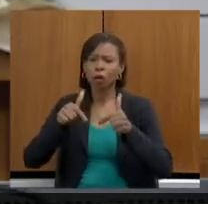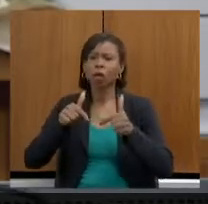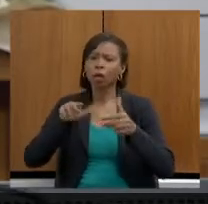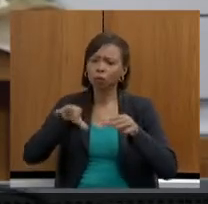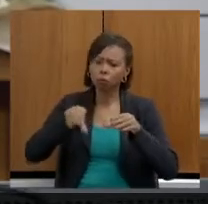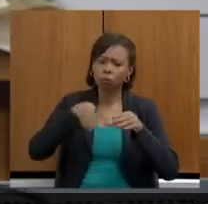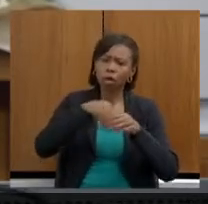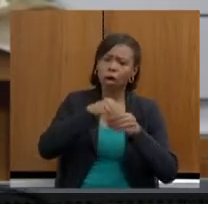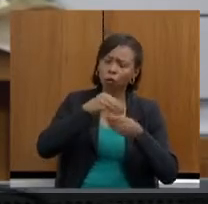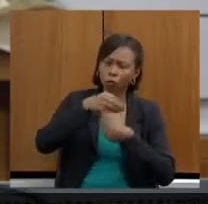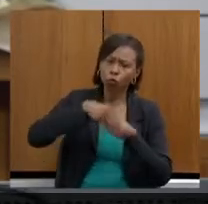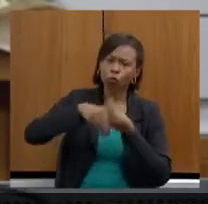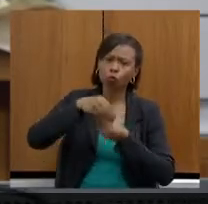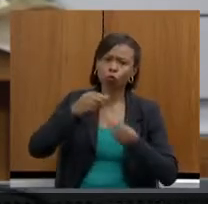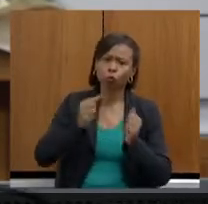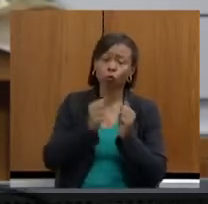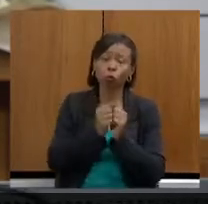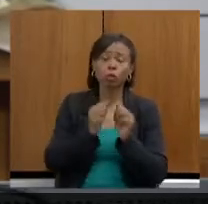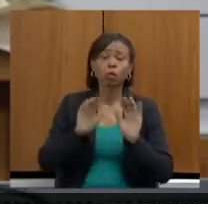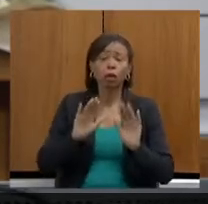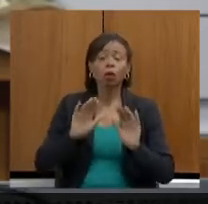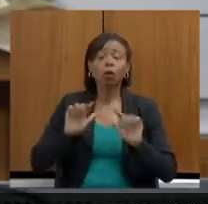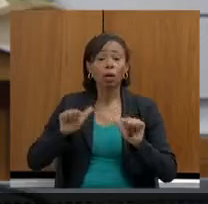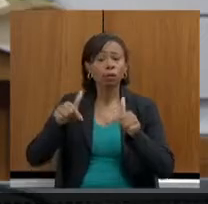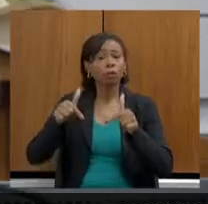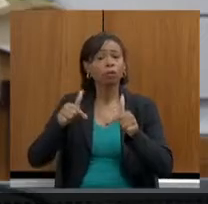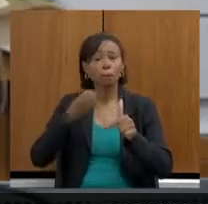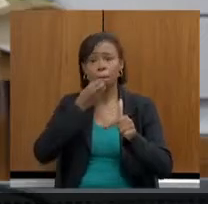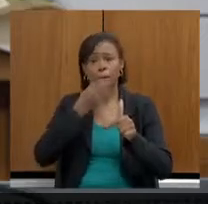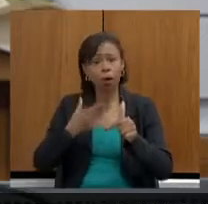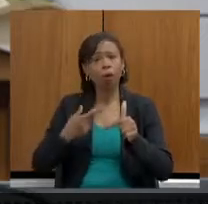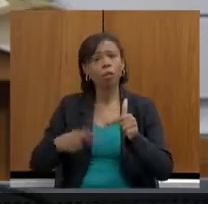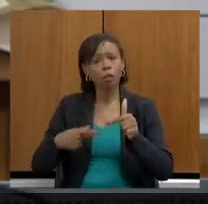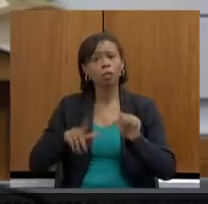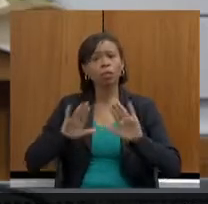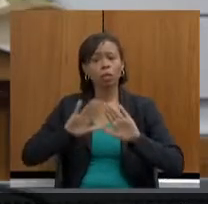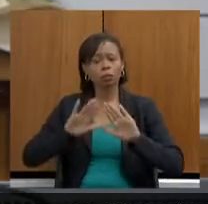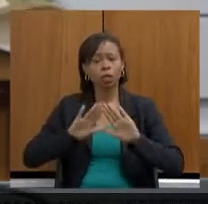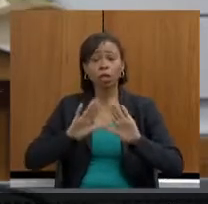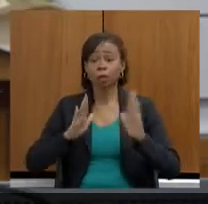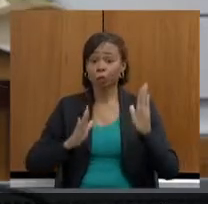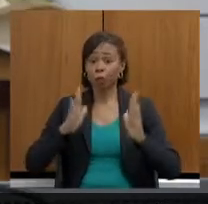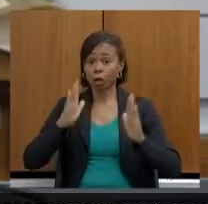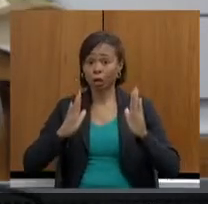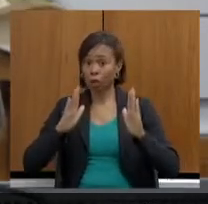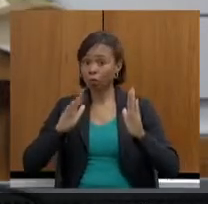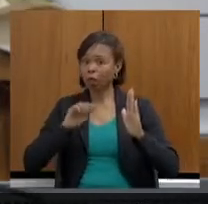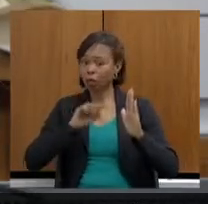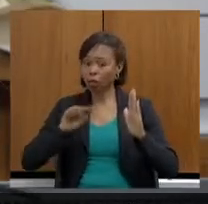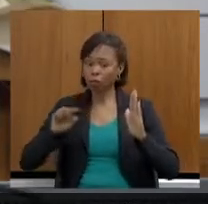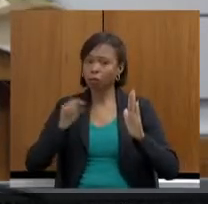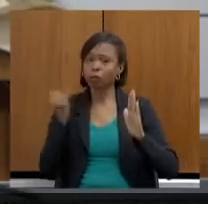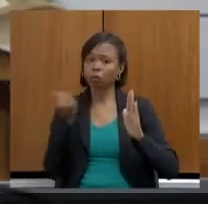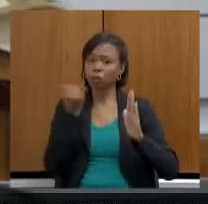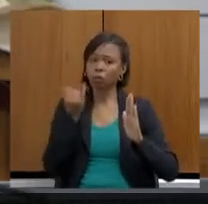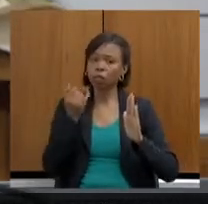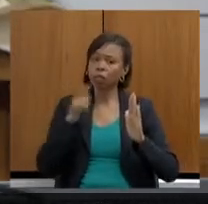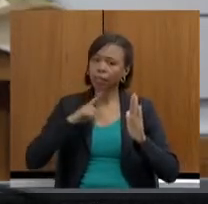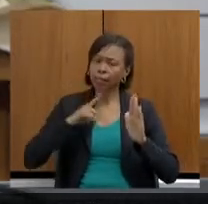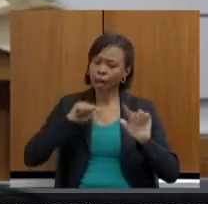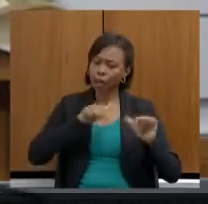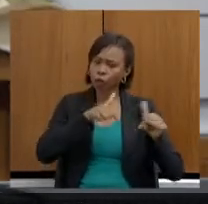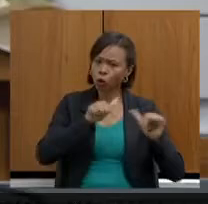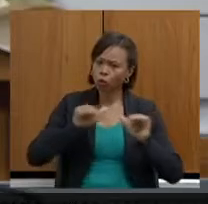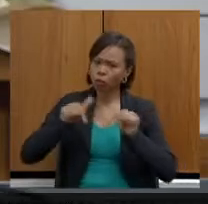foi uma iniciativa muito boa da Assembleia e numa época muito importante em que nós temos ações e atitudes